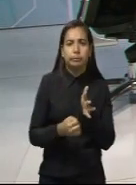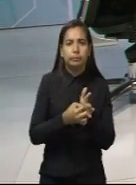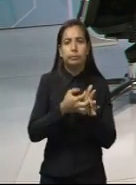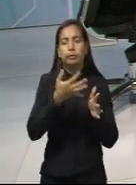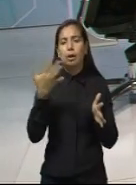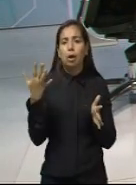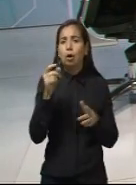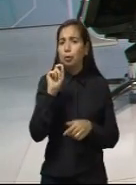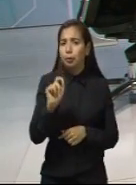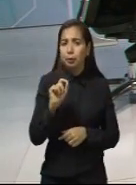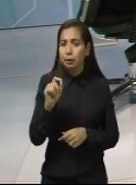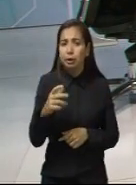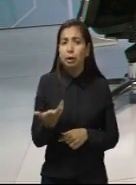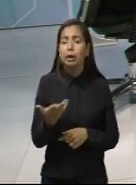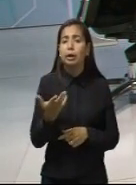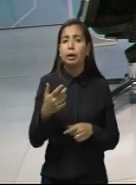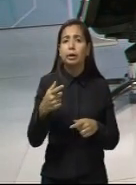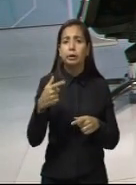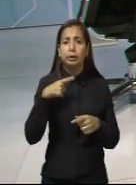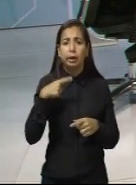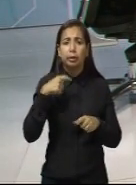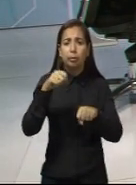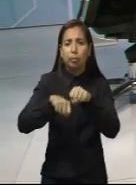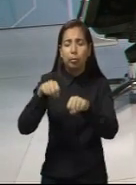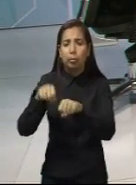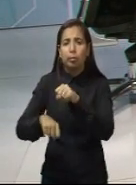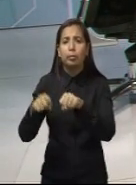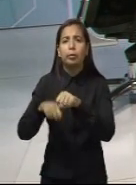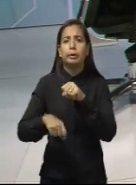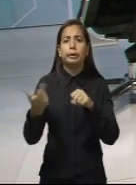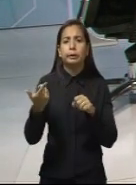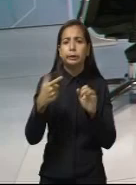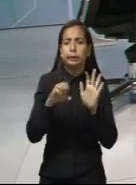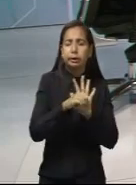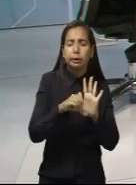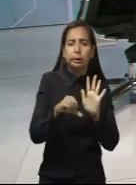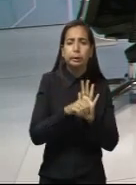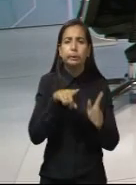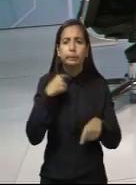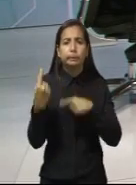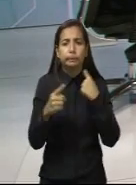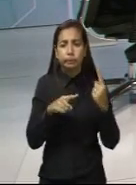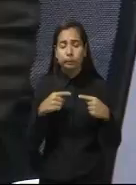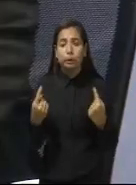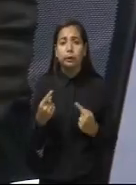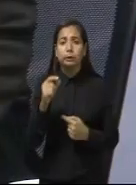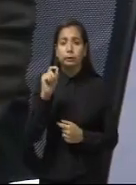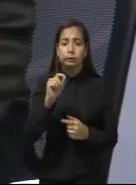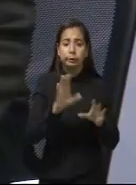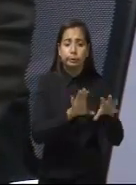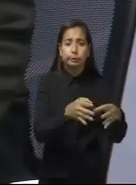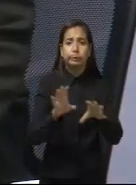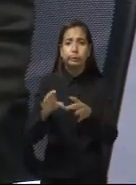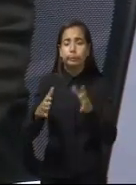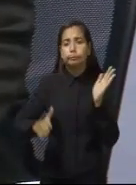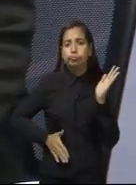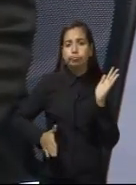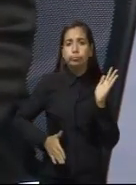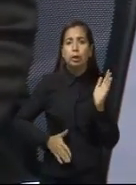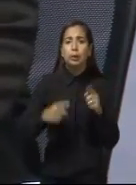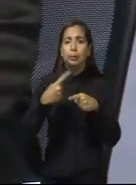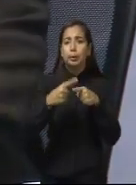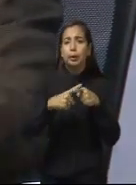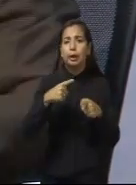de crimes de morte, né, perpetrados pelas tais facções em razão dessa liberdade de